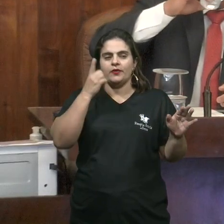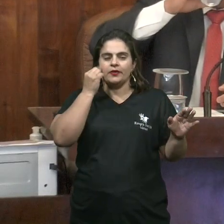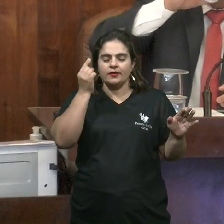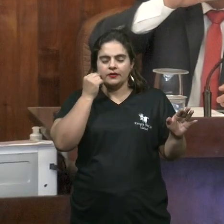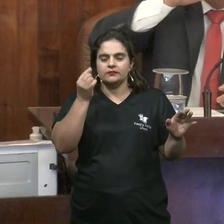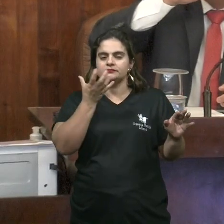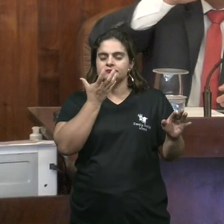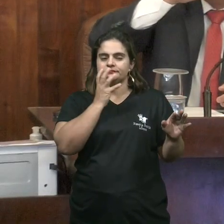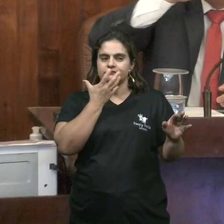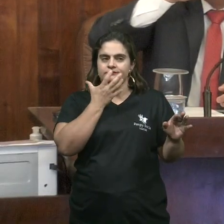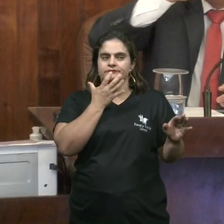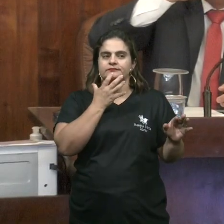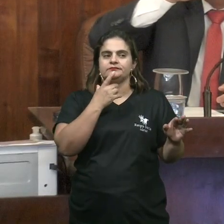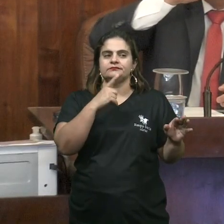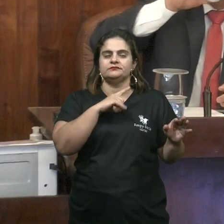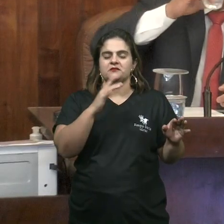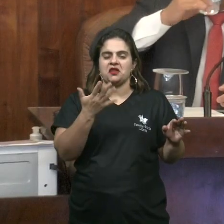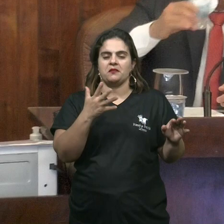cachorros, né,